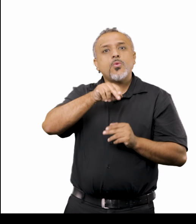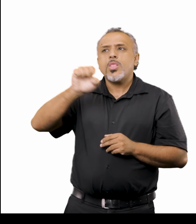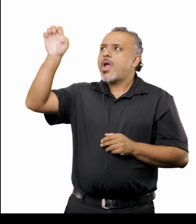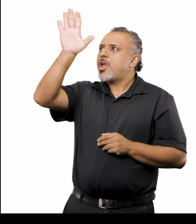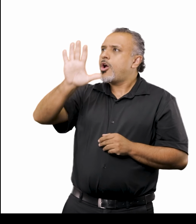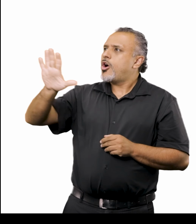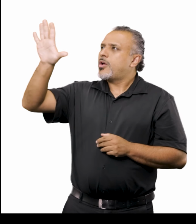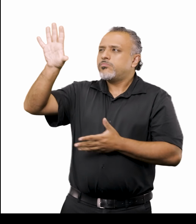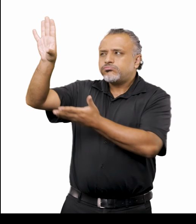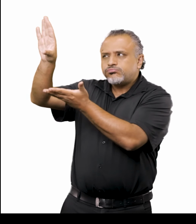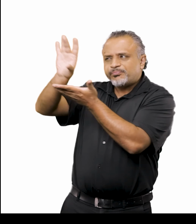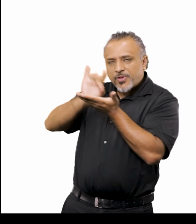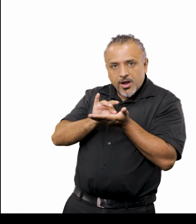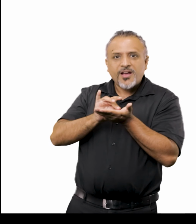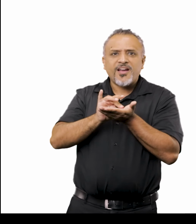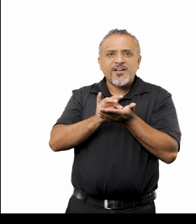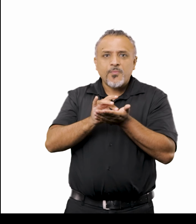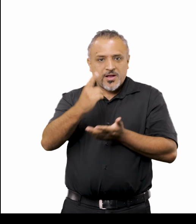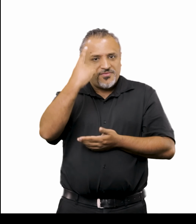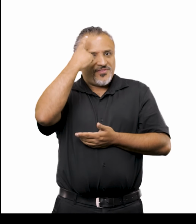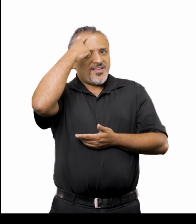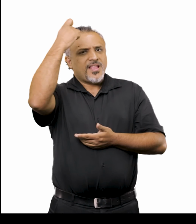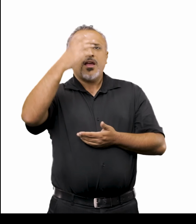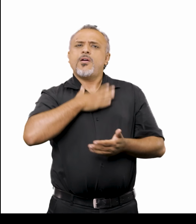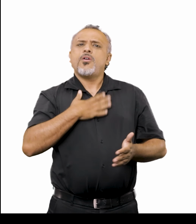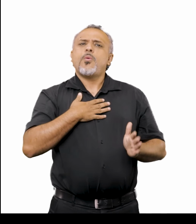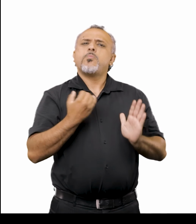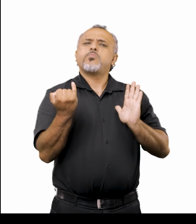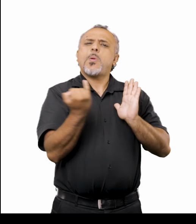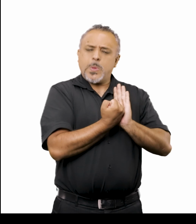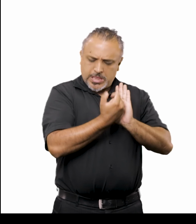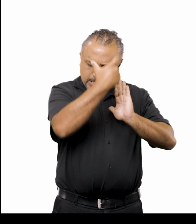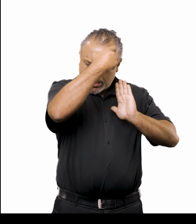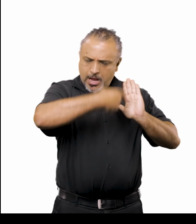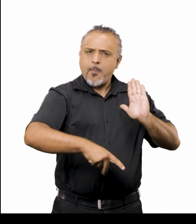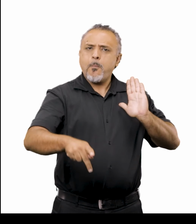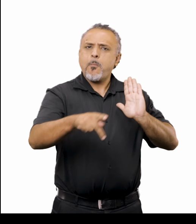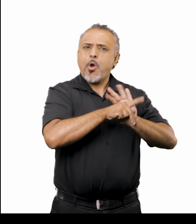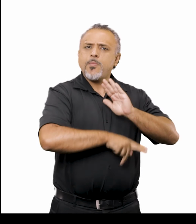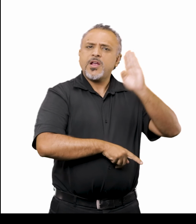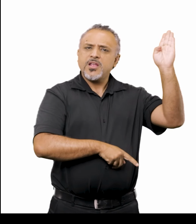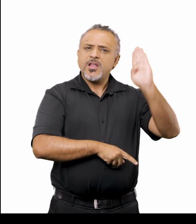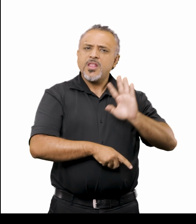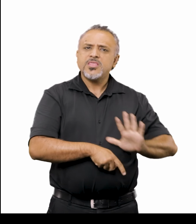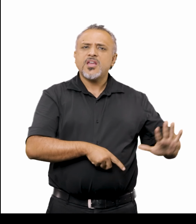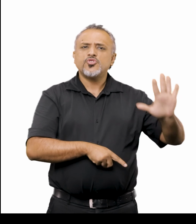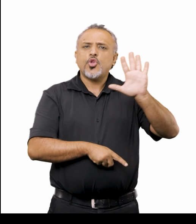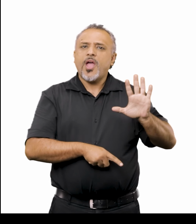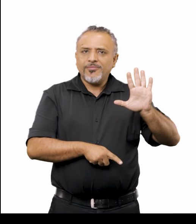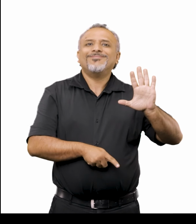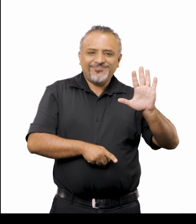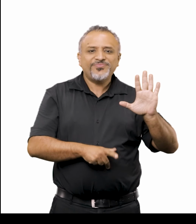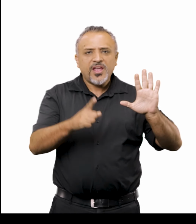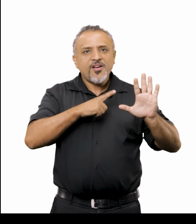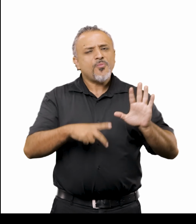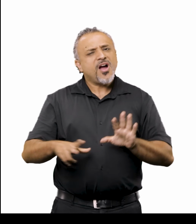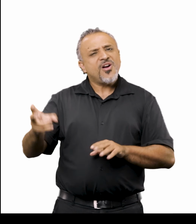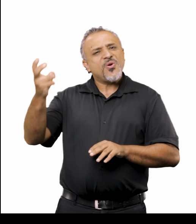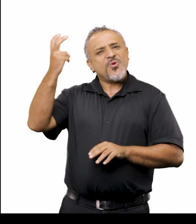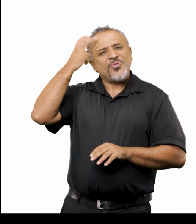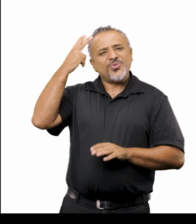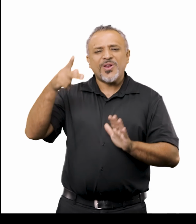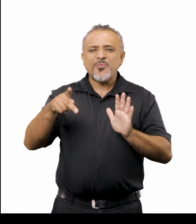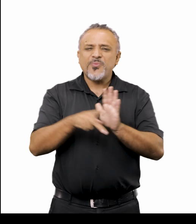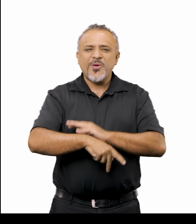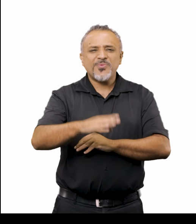na Europa. Por outro, buscavam reconectá-la com uma ideia de identidade nacional. Vem daí o interesse dos modernistas por